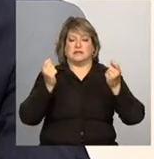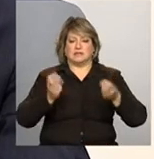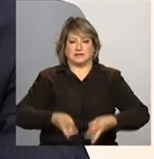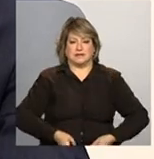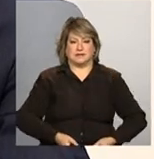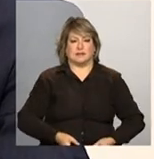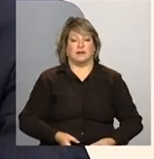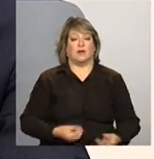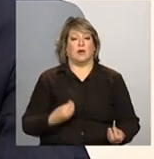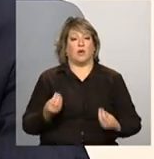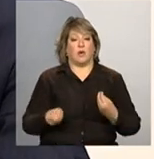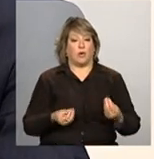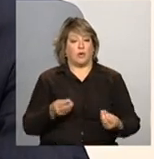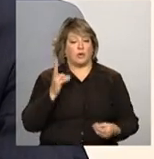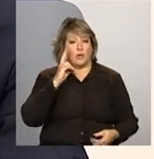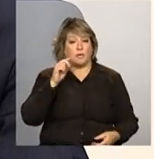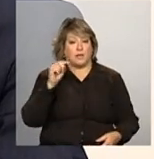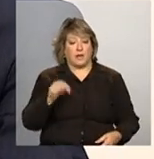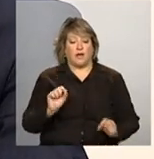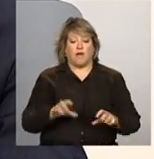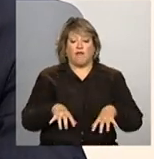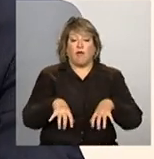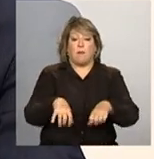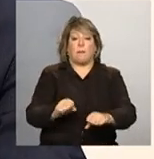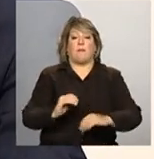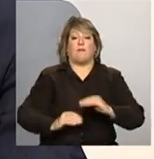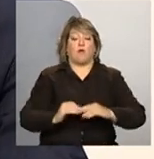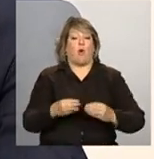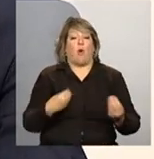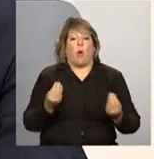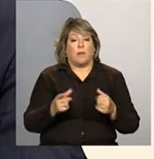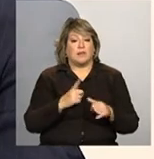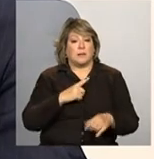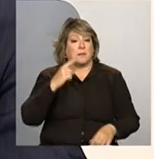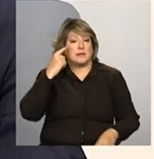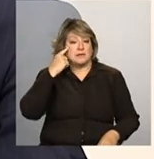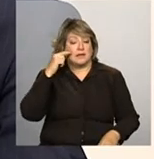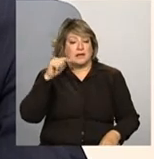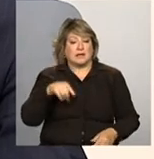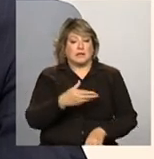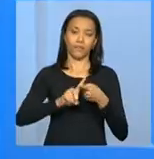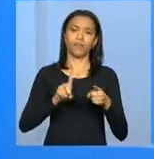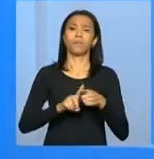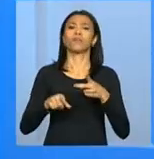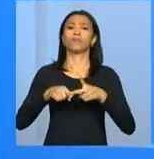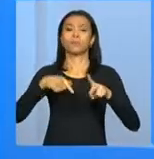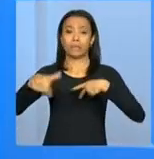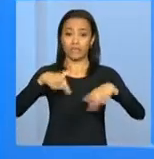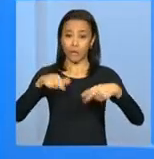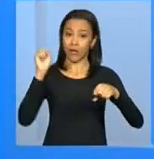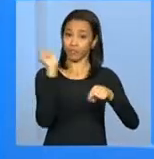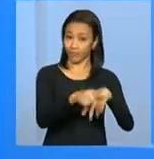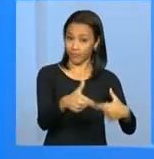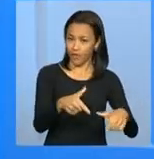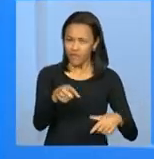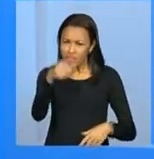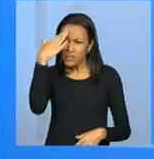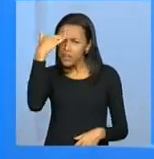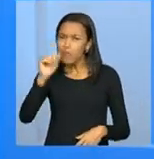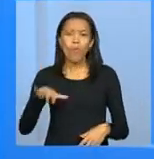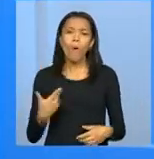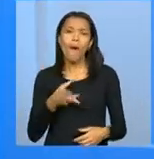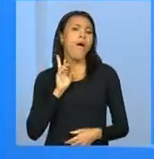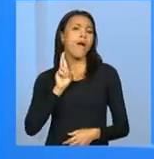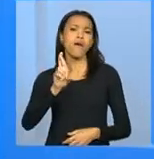inclusive nessa questão da formação profissional, né? Como é que está sendo pensada a estratégia da formação profissional. Você sabe qual é o papel